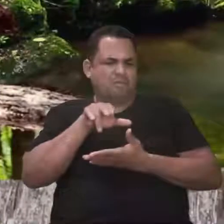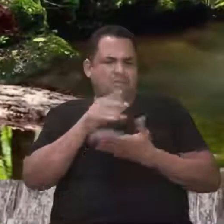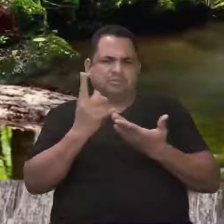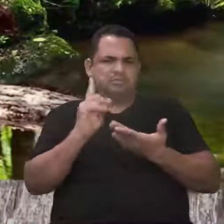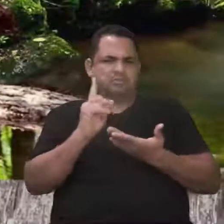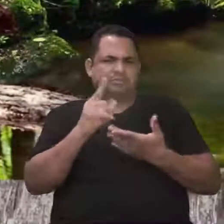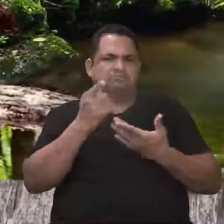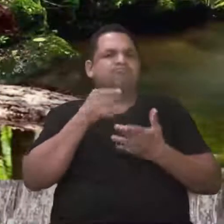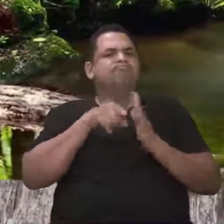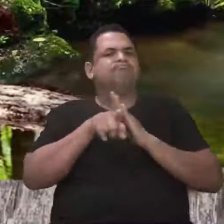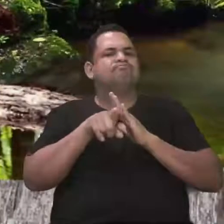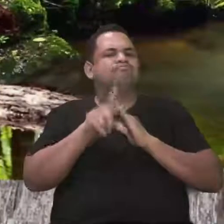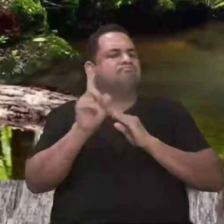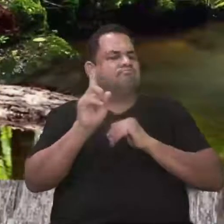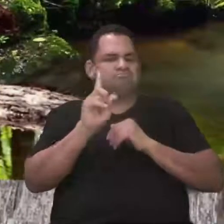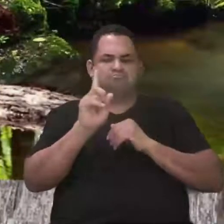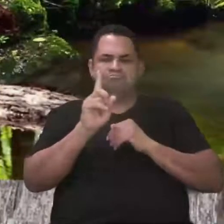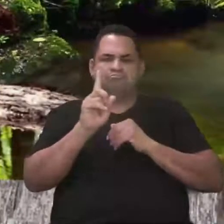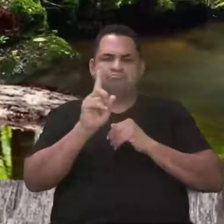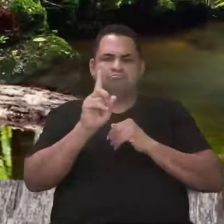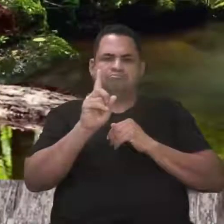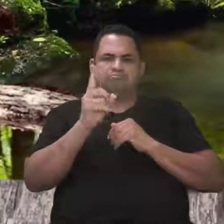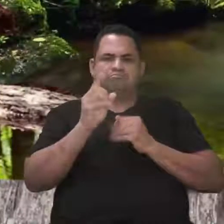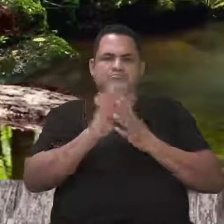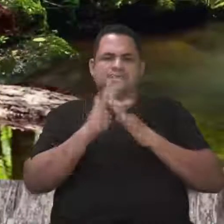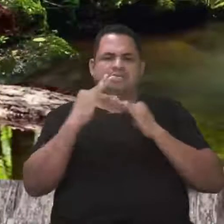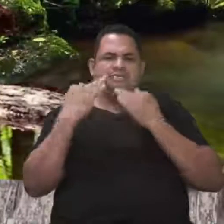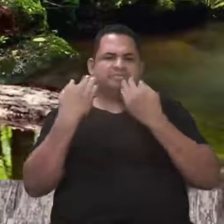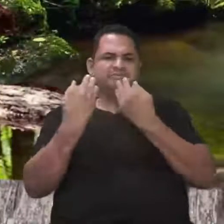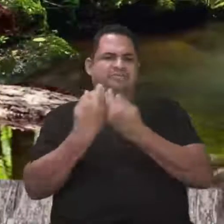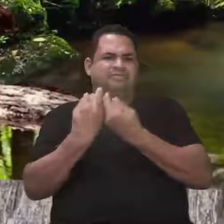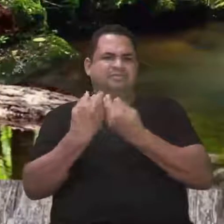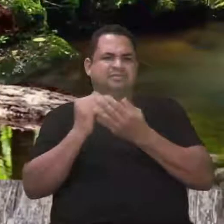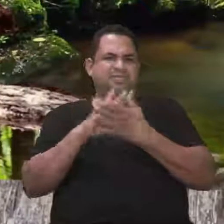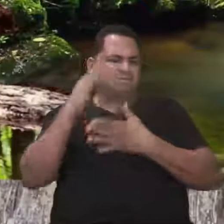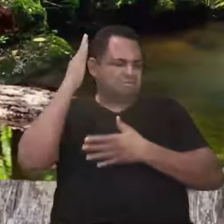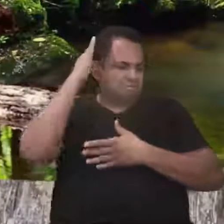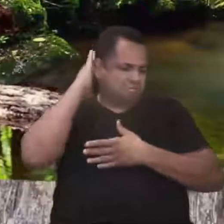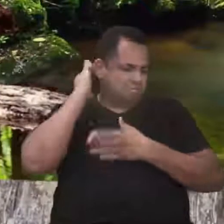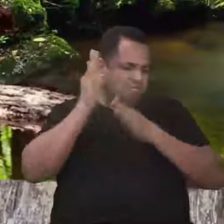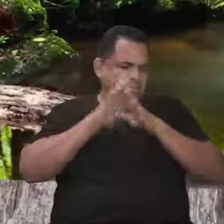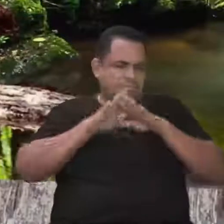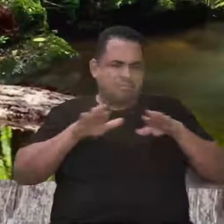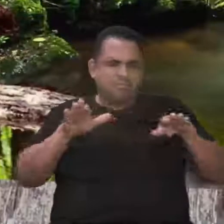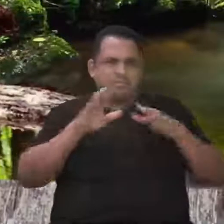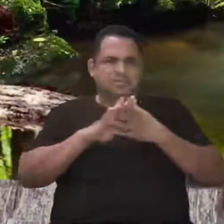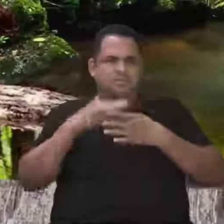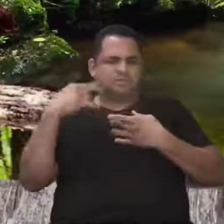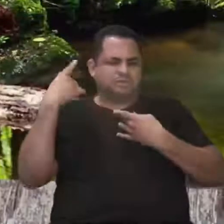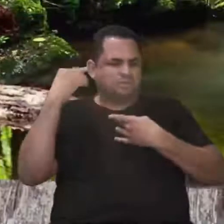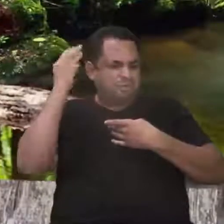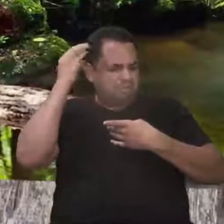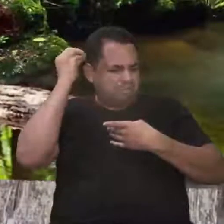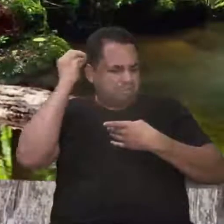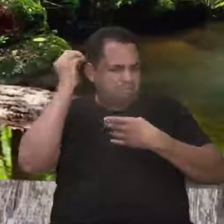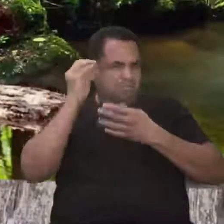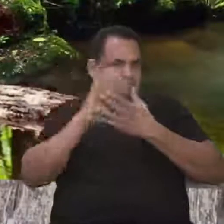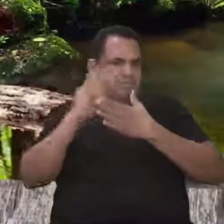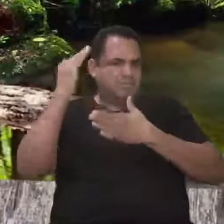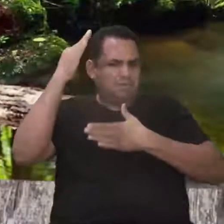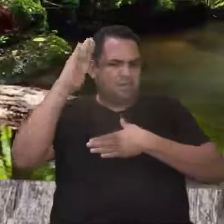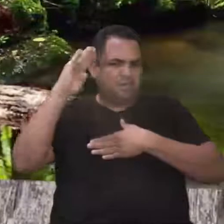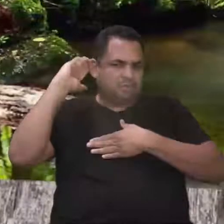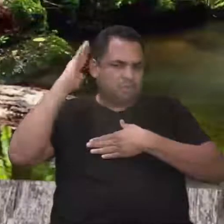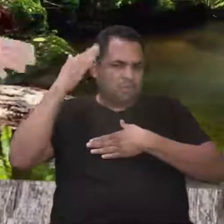iguais? Não. Na minha família, pelo menos, tem uns de cabelo liso, uns de cabelo bem crespo, outros de cabelo